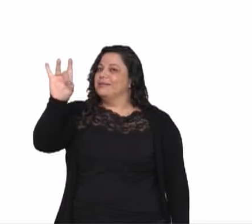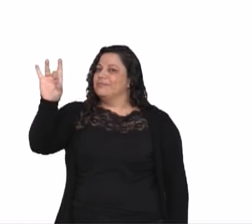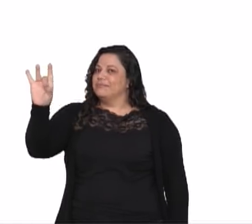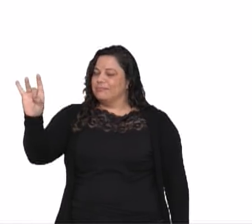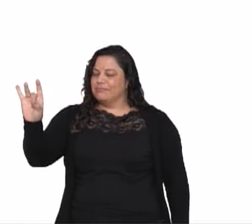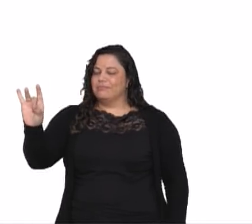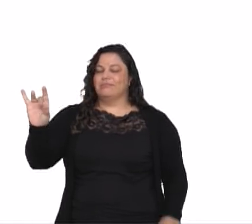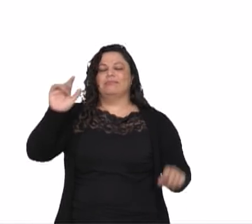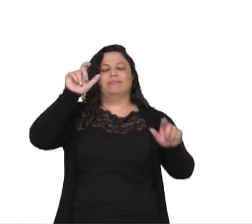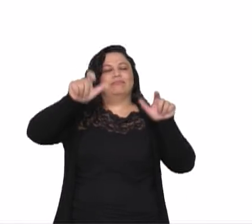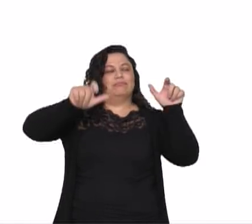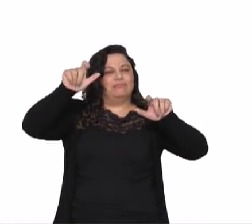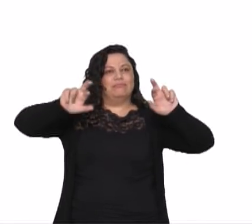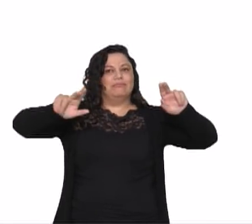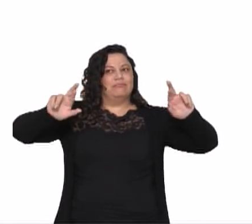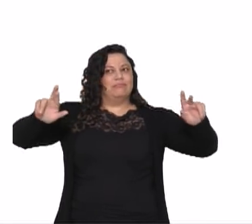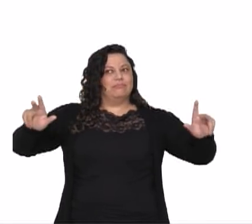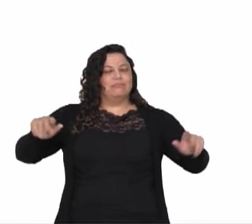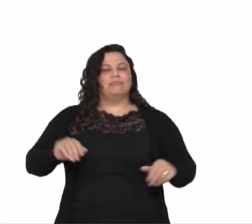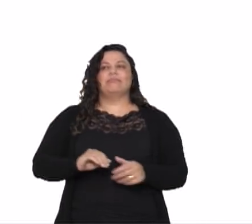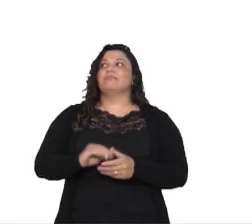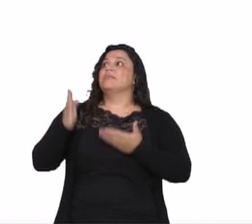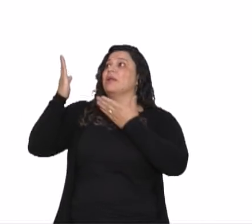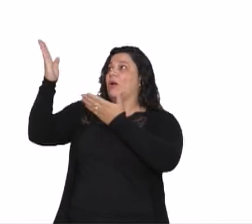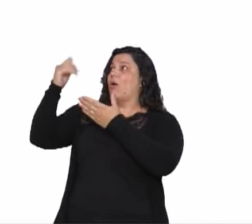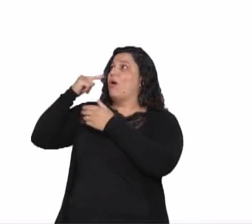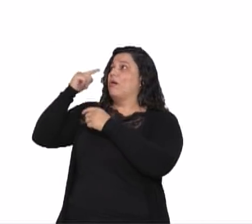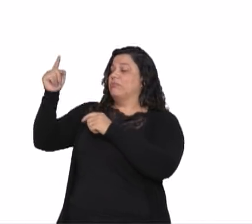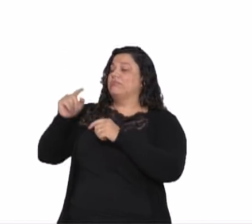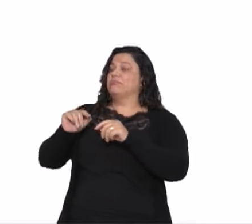Essa imagem aqui eu trouxe para vocês verem que